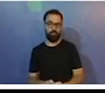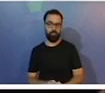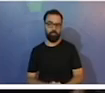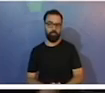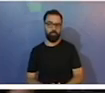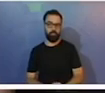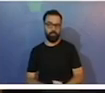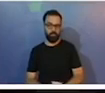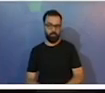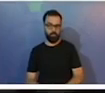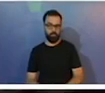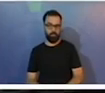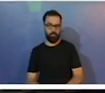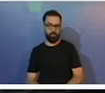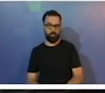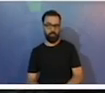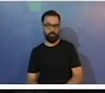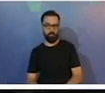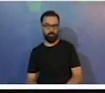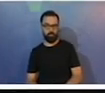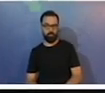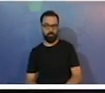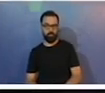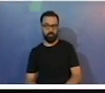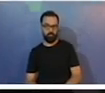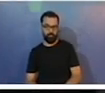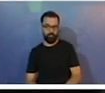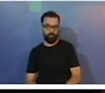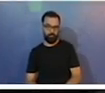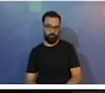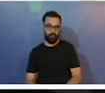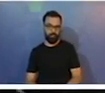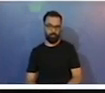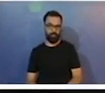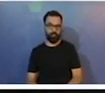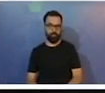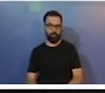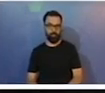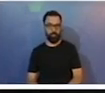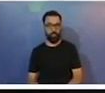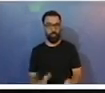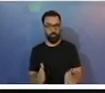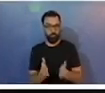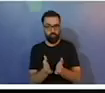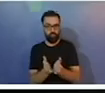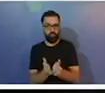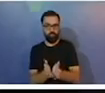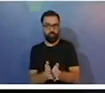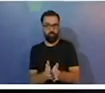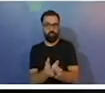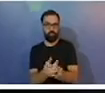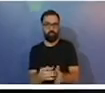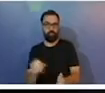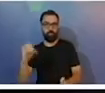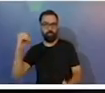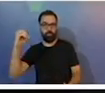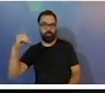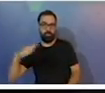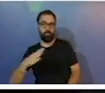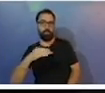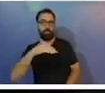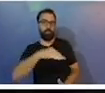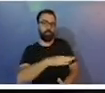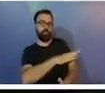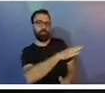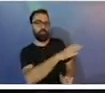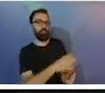polares e os meridianos. Quer dizer, quem trabalha na Marinha são aqueles navios que ficam no oceano